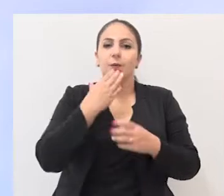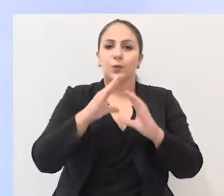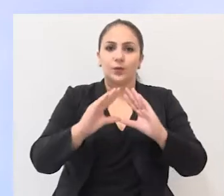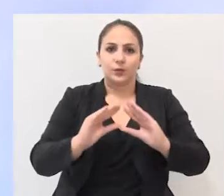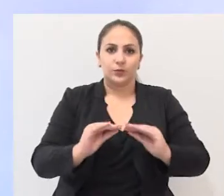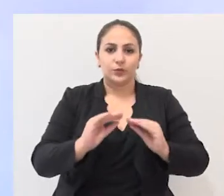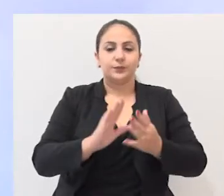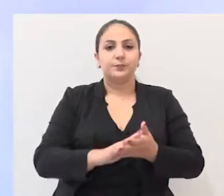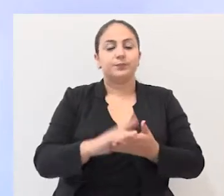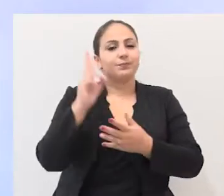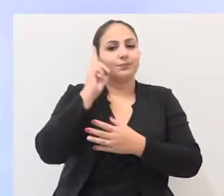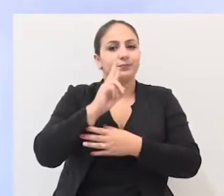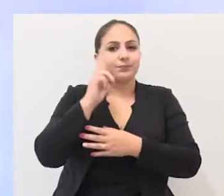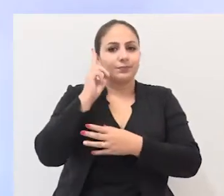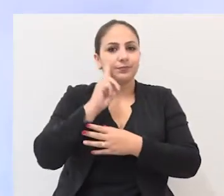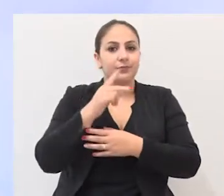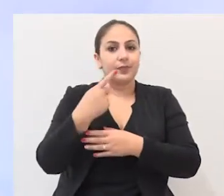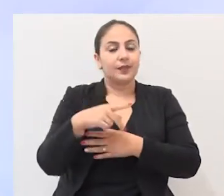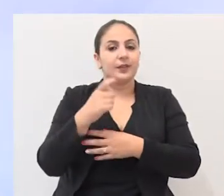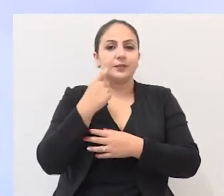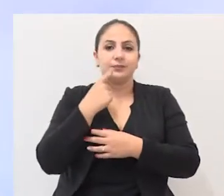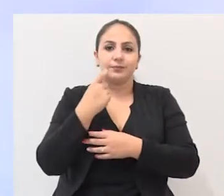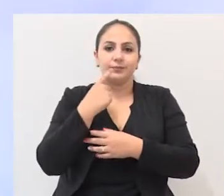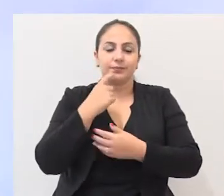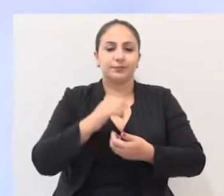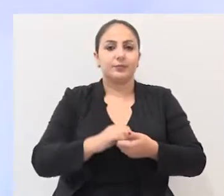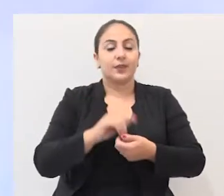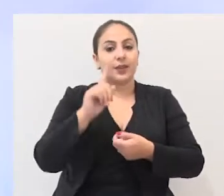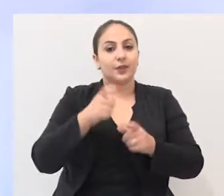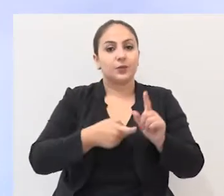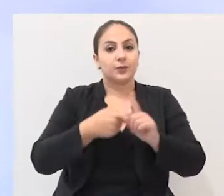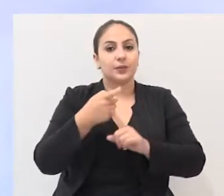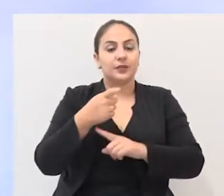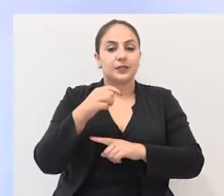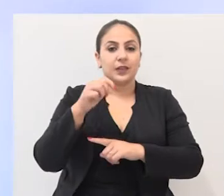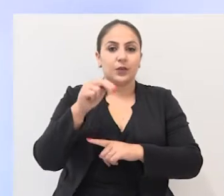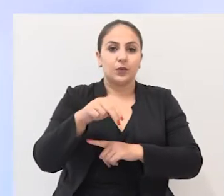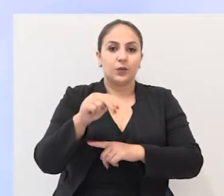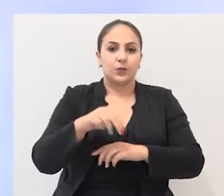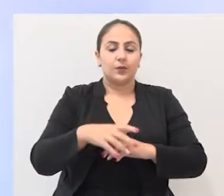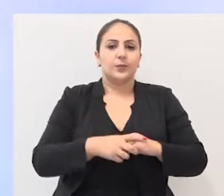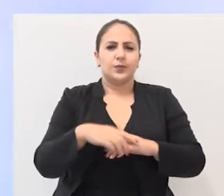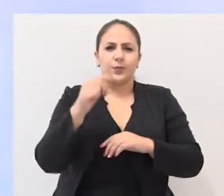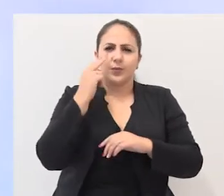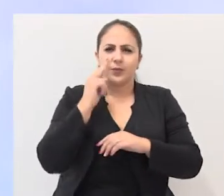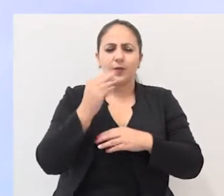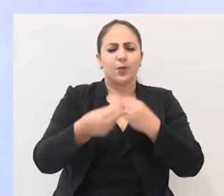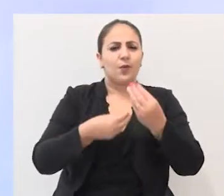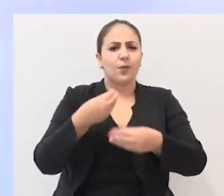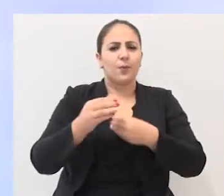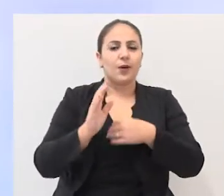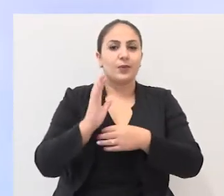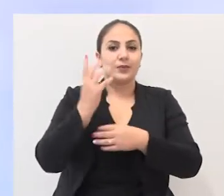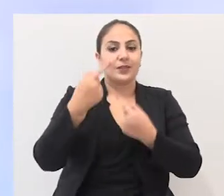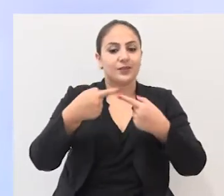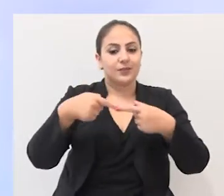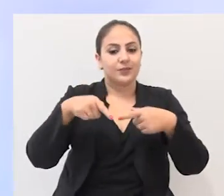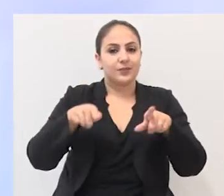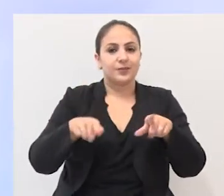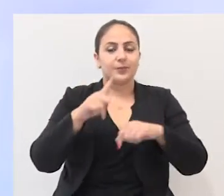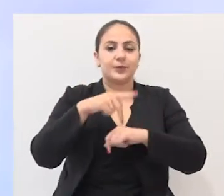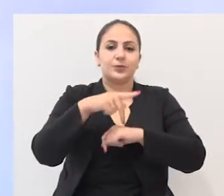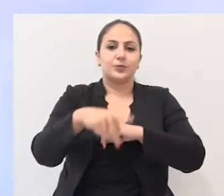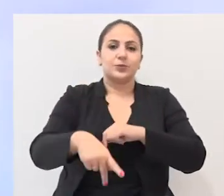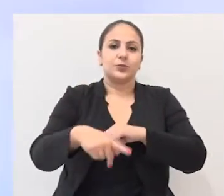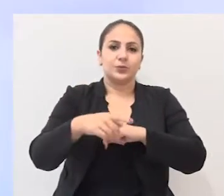Boa noite. A retrospectiva desta sexta-feira é do mês de novembro. Vamos rever como foi a inauguração do